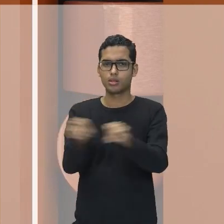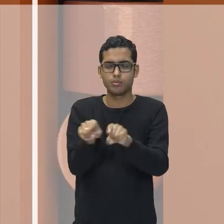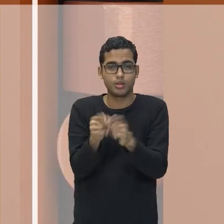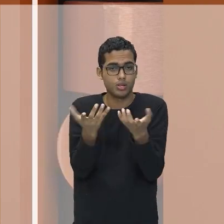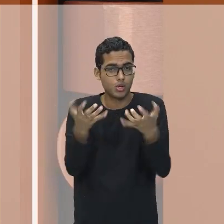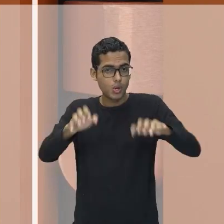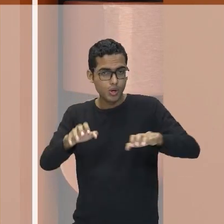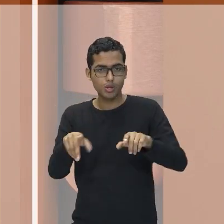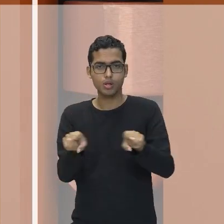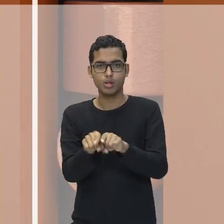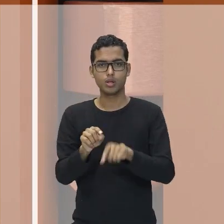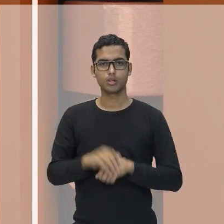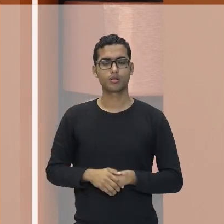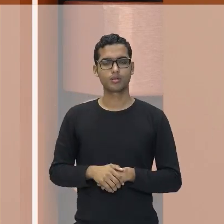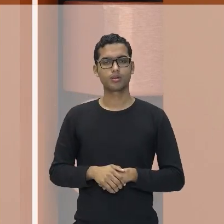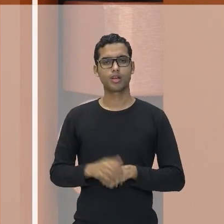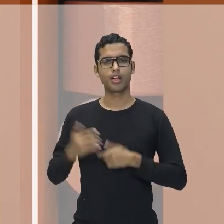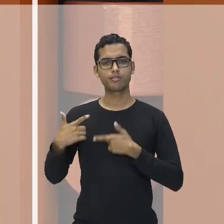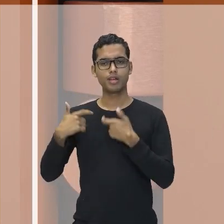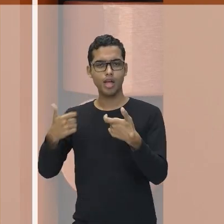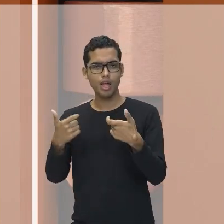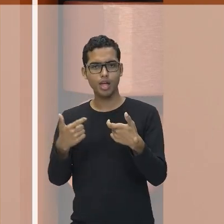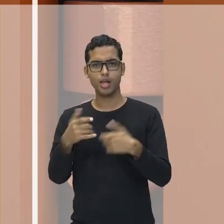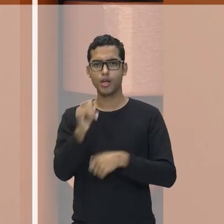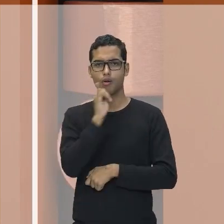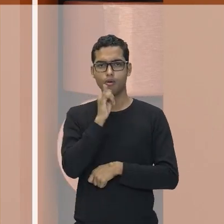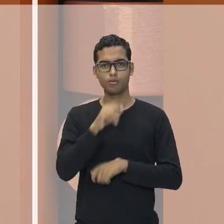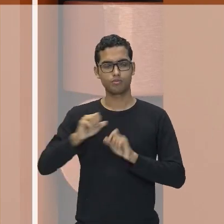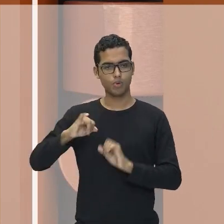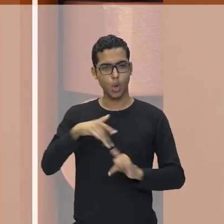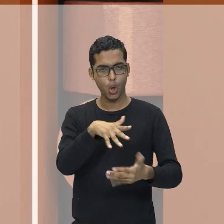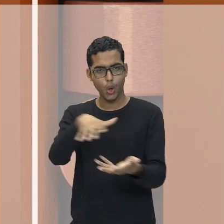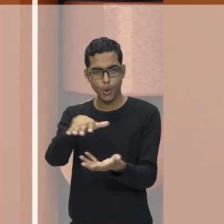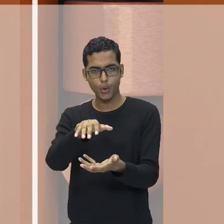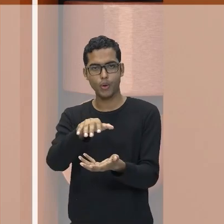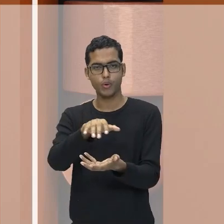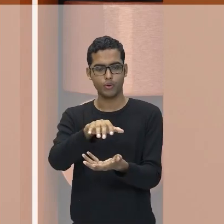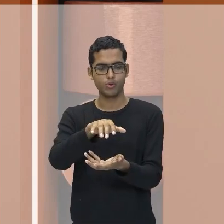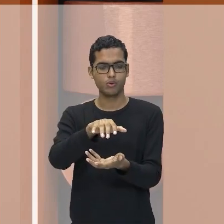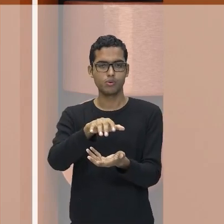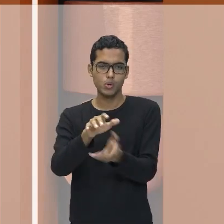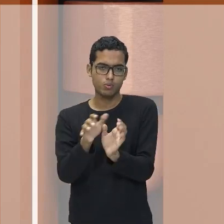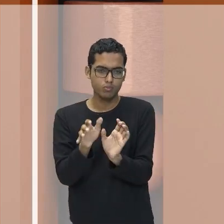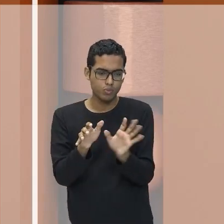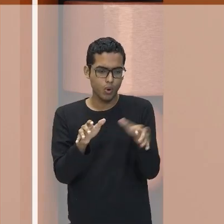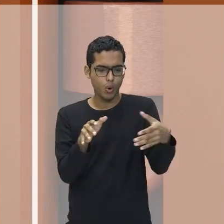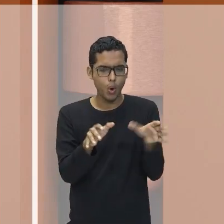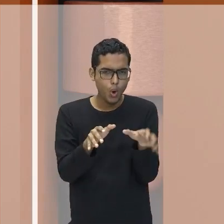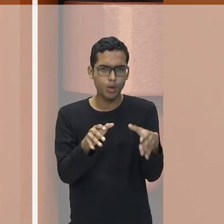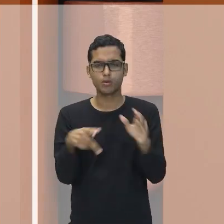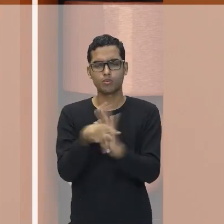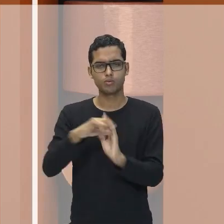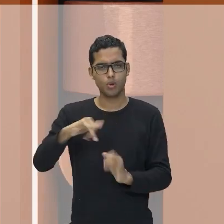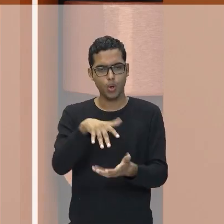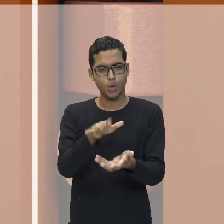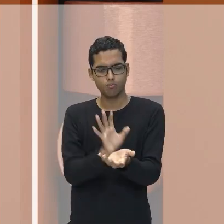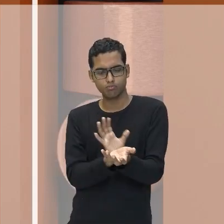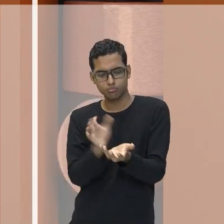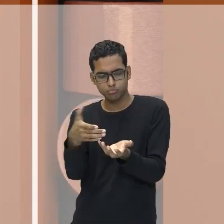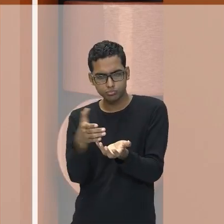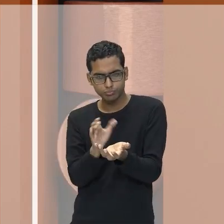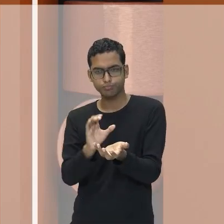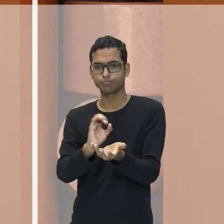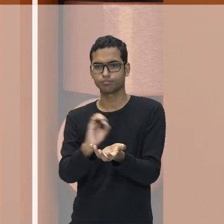guerrear em dois frontes. No fronte ocidental, contra as potências aliadas ali, França e Inglaterra